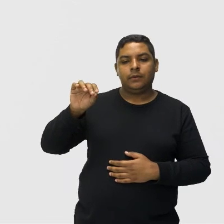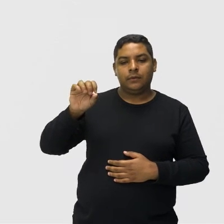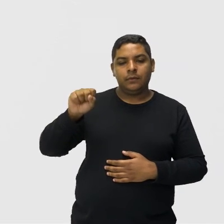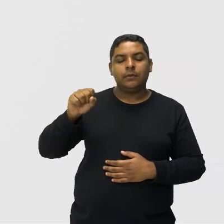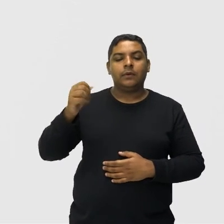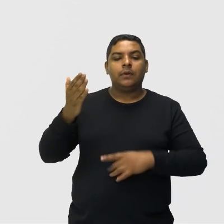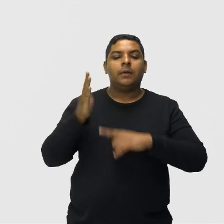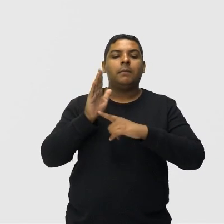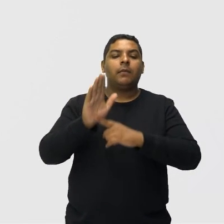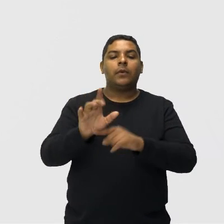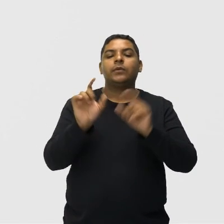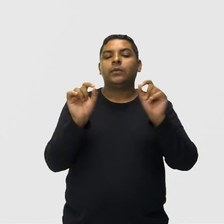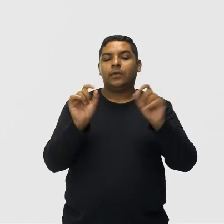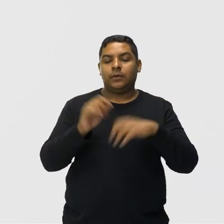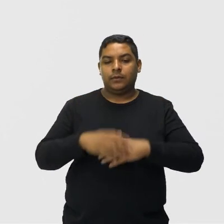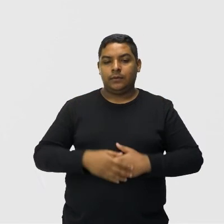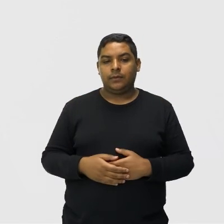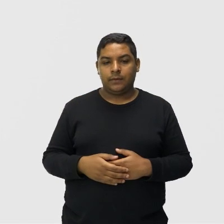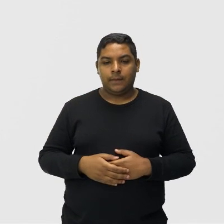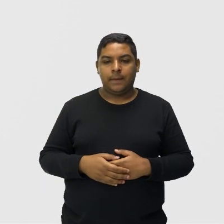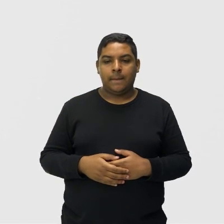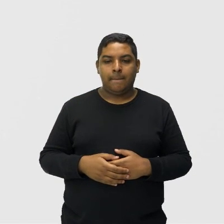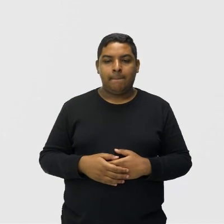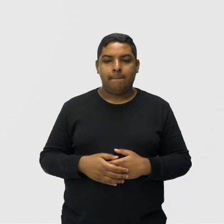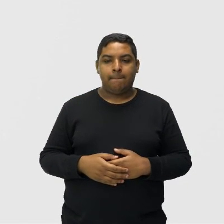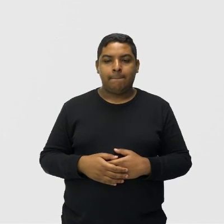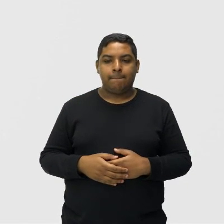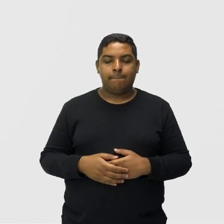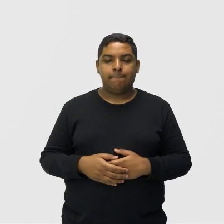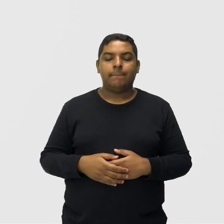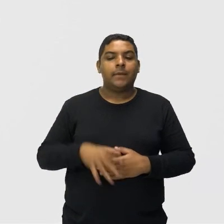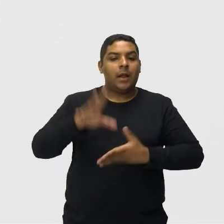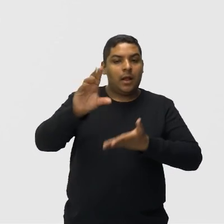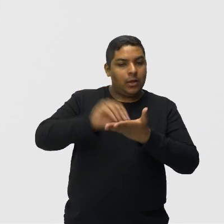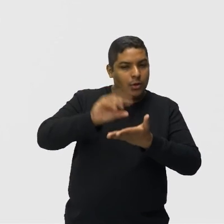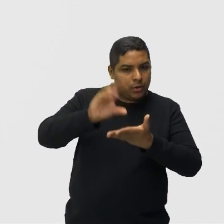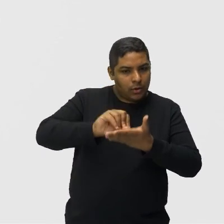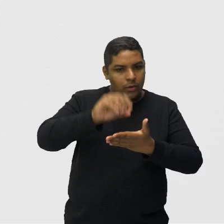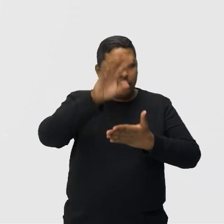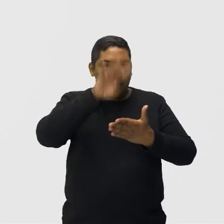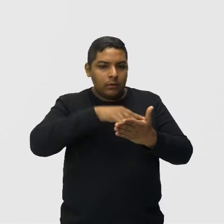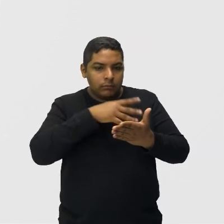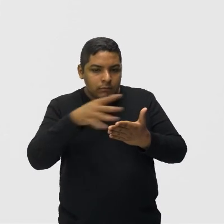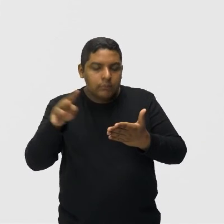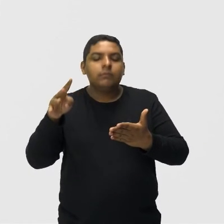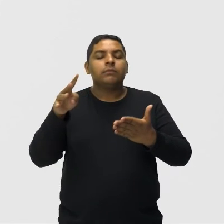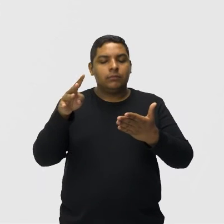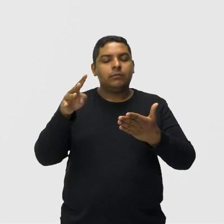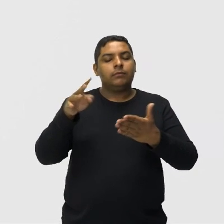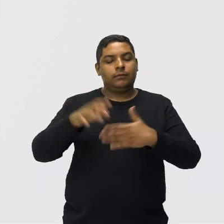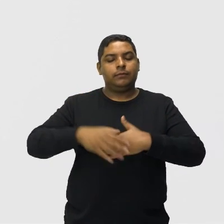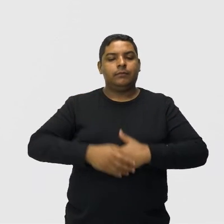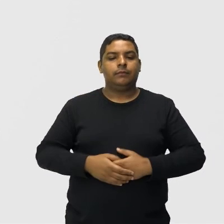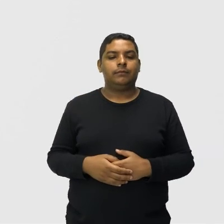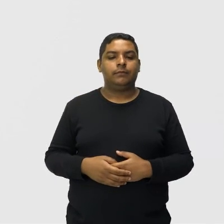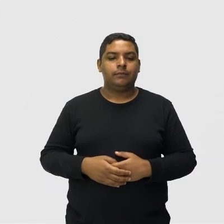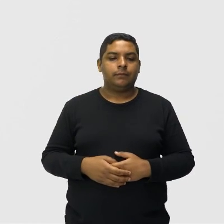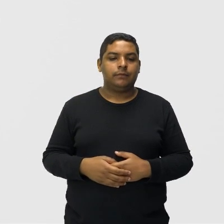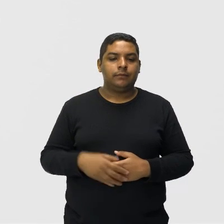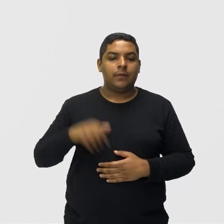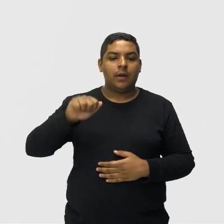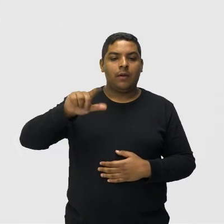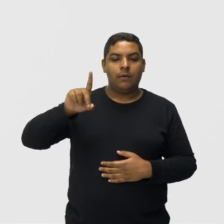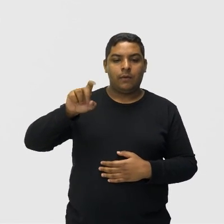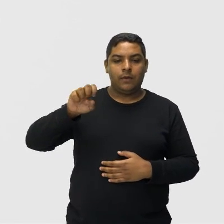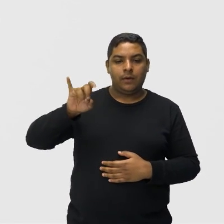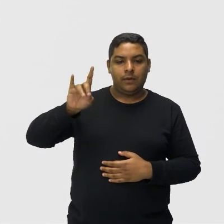na extremidade da cadeia, tá? Anota aí na sua tabelinha de funções oxigenadas que para os aldeídos